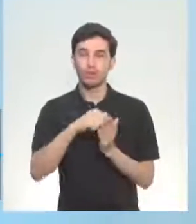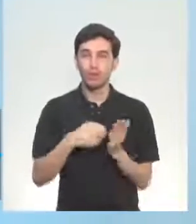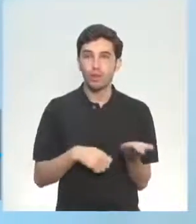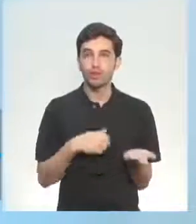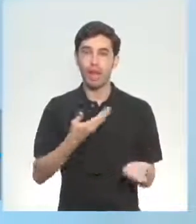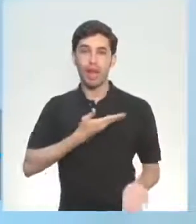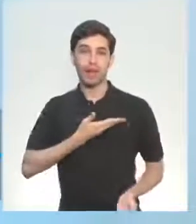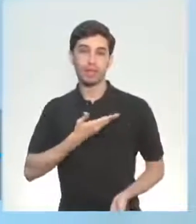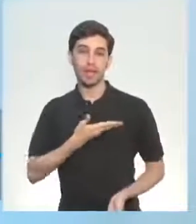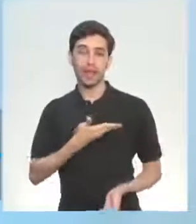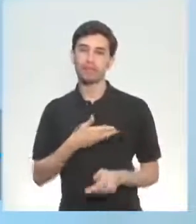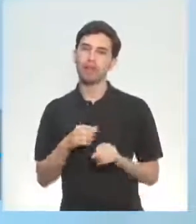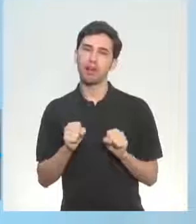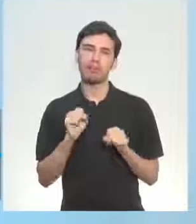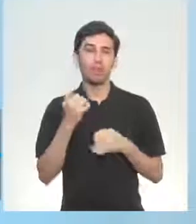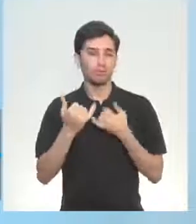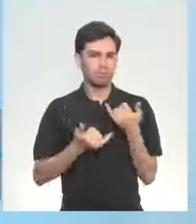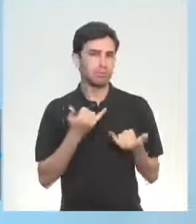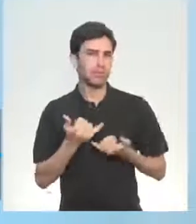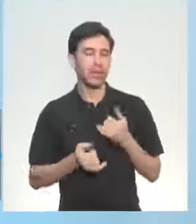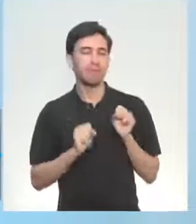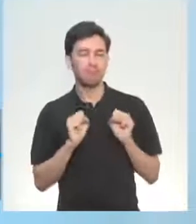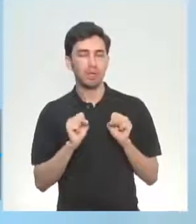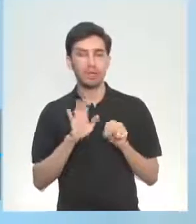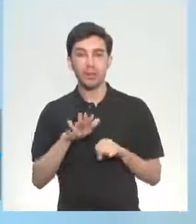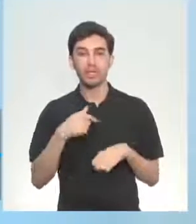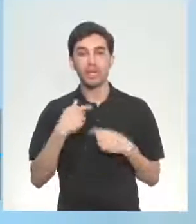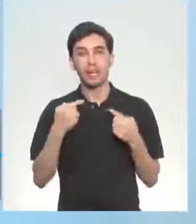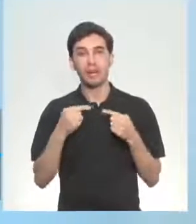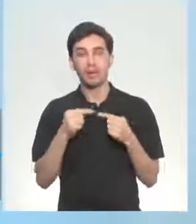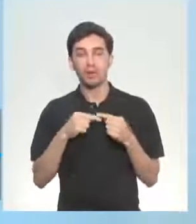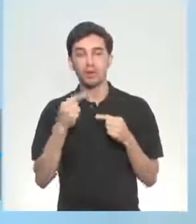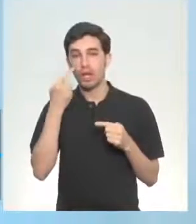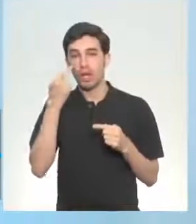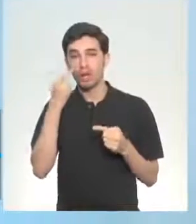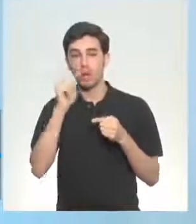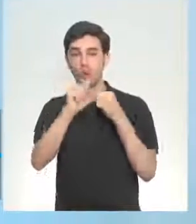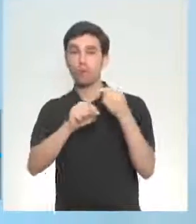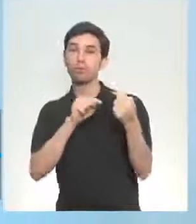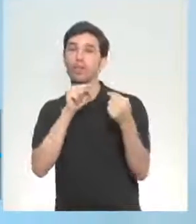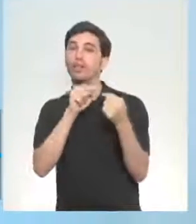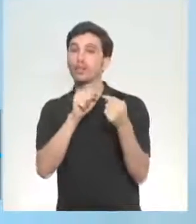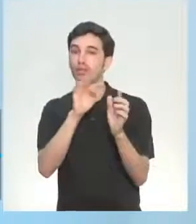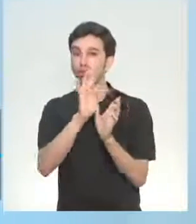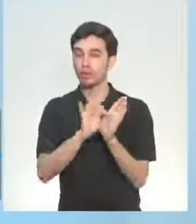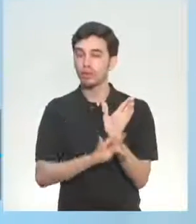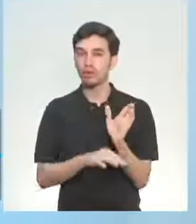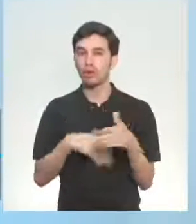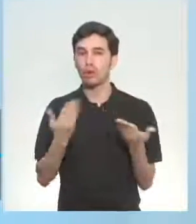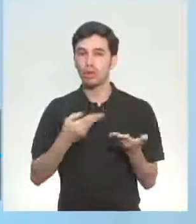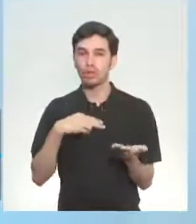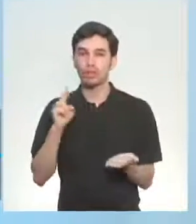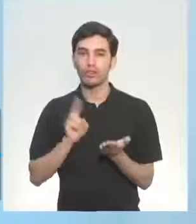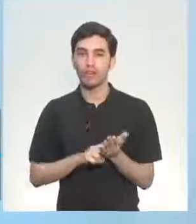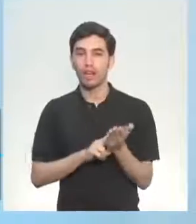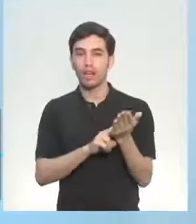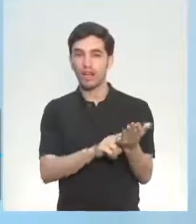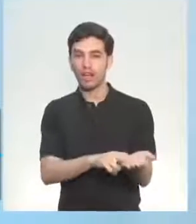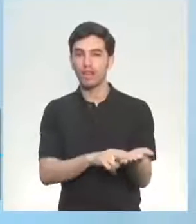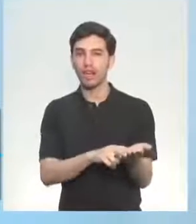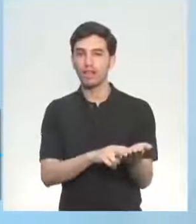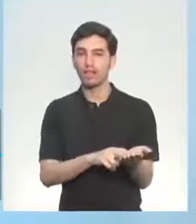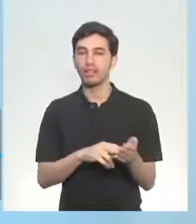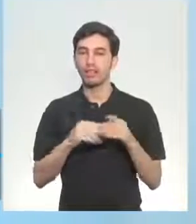depender do contexto e da intenção. Né? Então, nós estamos vendo carta de reclamação, de solicitação, então eu tenho